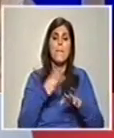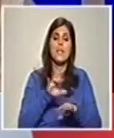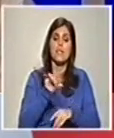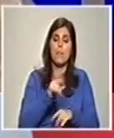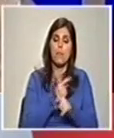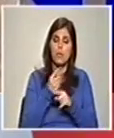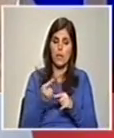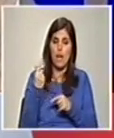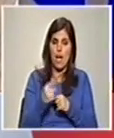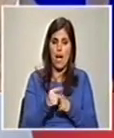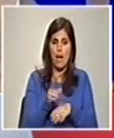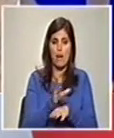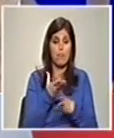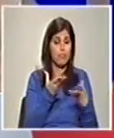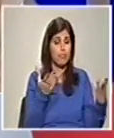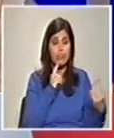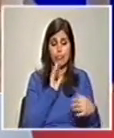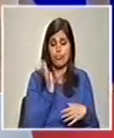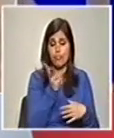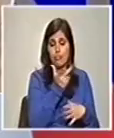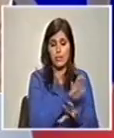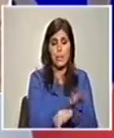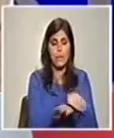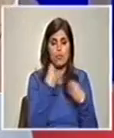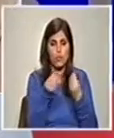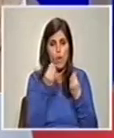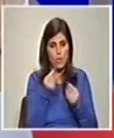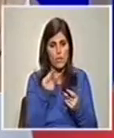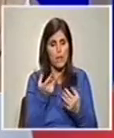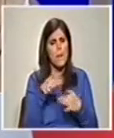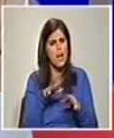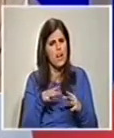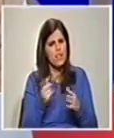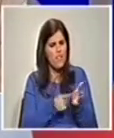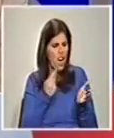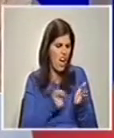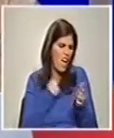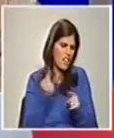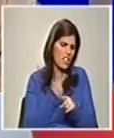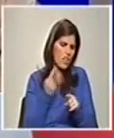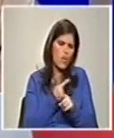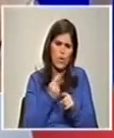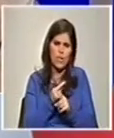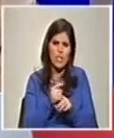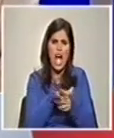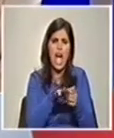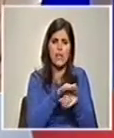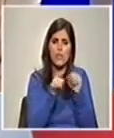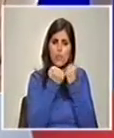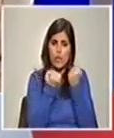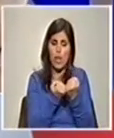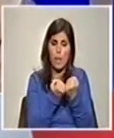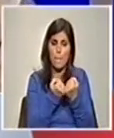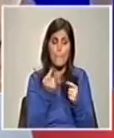existe imenso desemprego jovem. Mas existe todo um mundo de coisas para fazer na área social. E é uma área que se os jovens puderem abraçar e cada vez